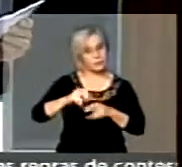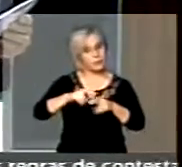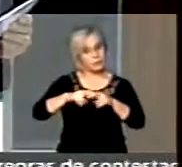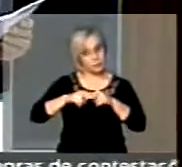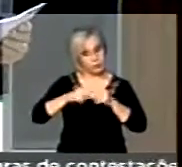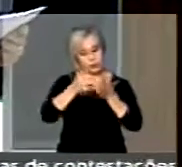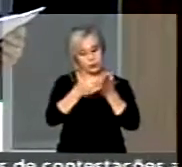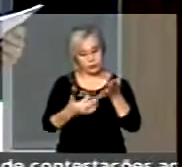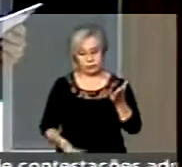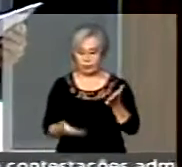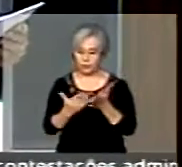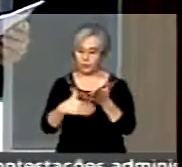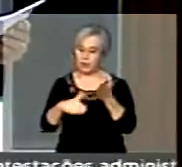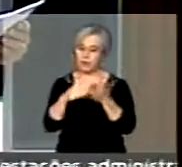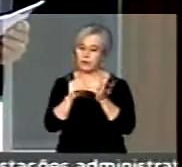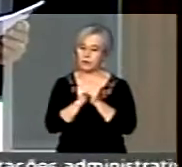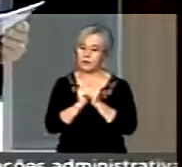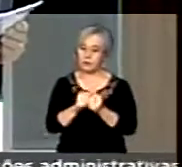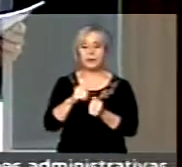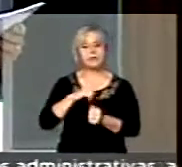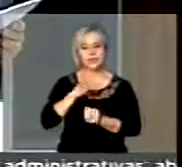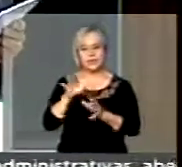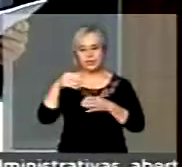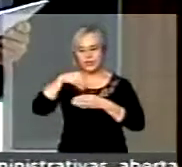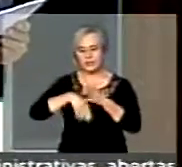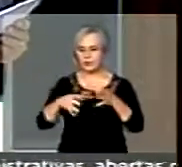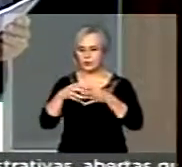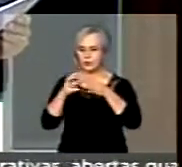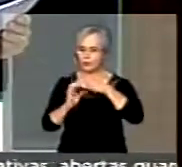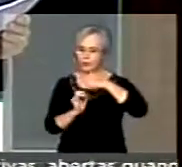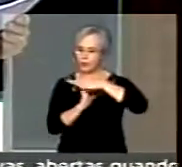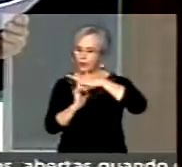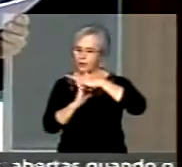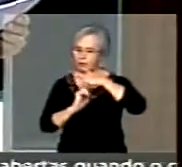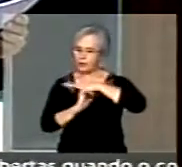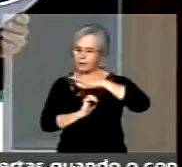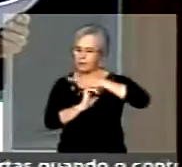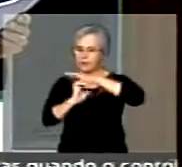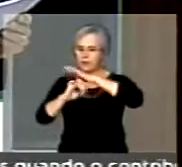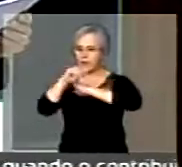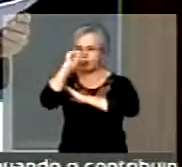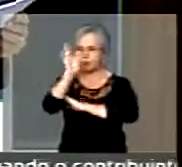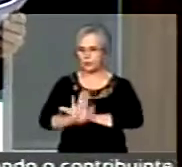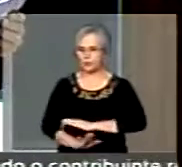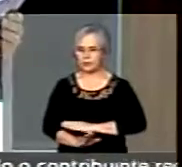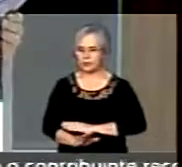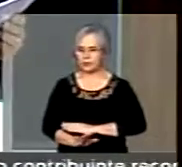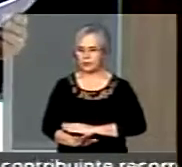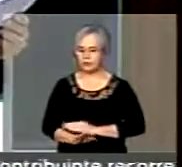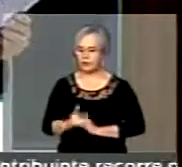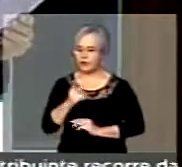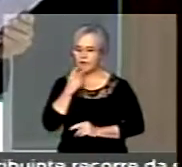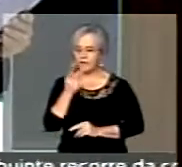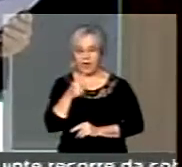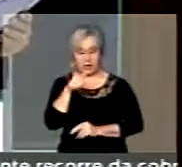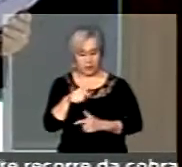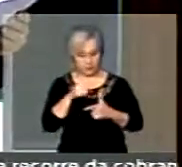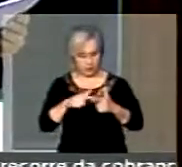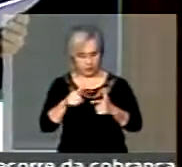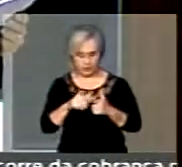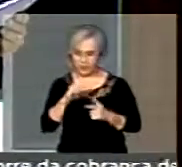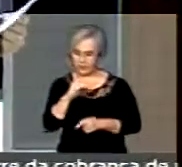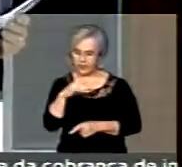razões, já há entre o empresariado nacional a percepção de que esta não é uma crise conjuntural,